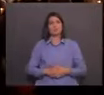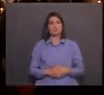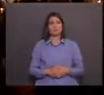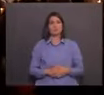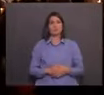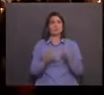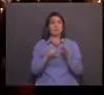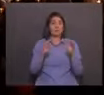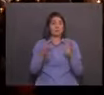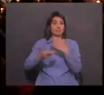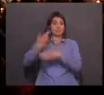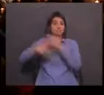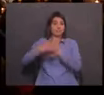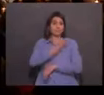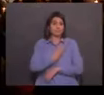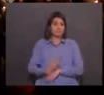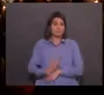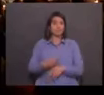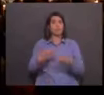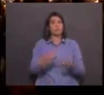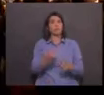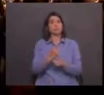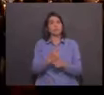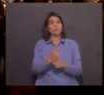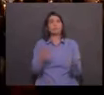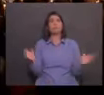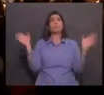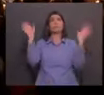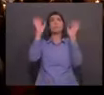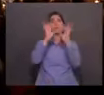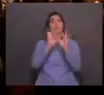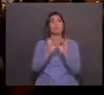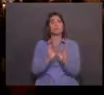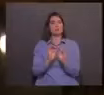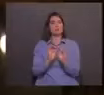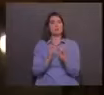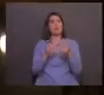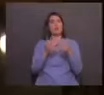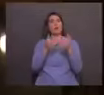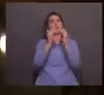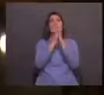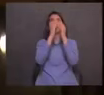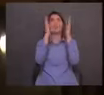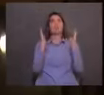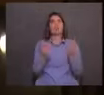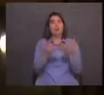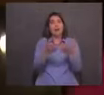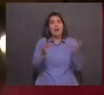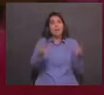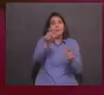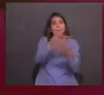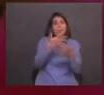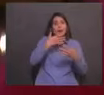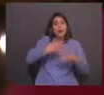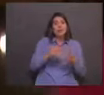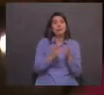Come no passato, così oggi, lo Spirito Santo abre alla Igreja e aos simples cristãos nuovi cammini